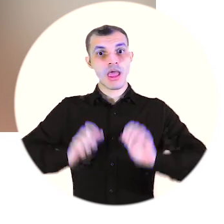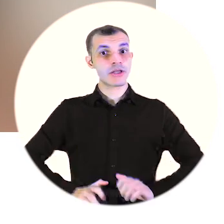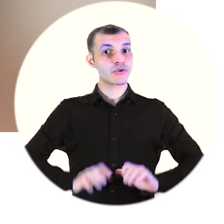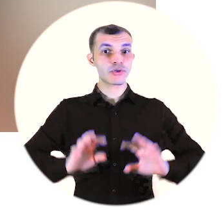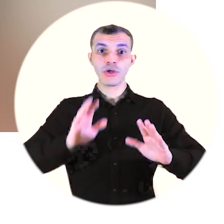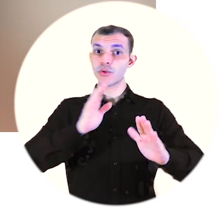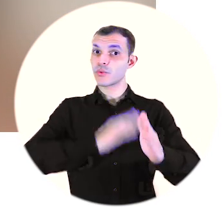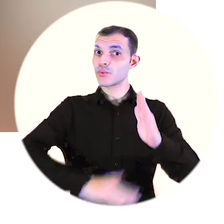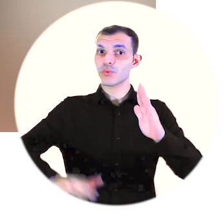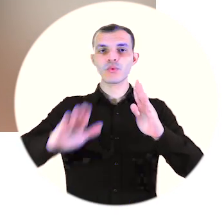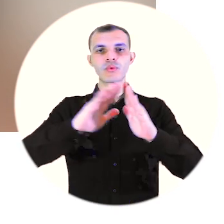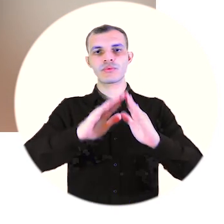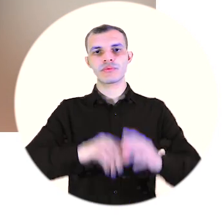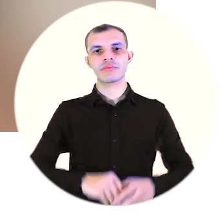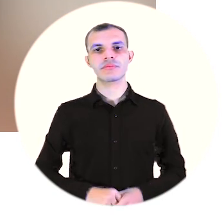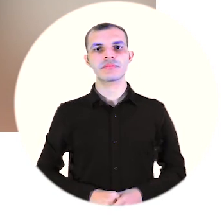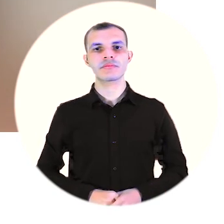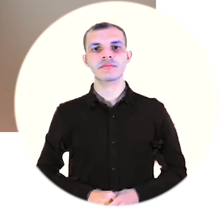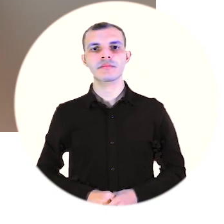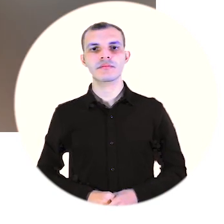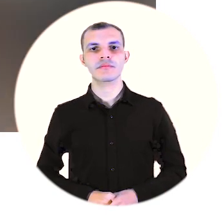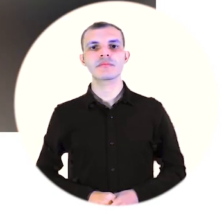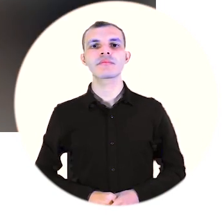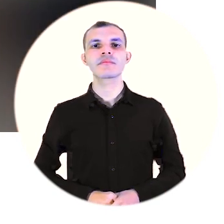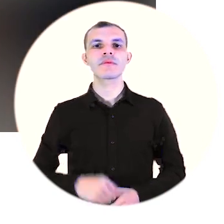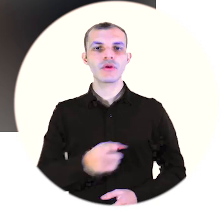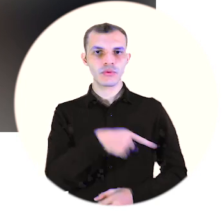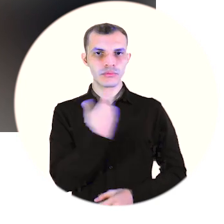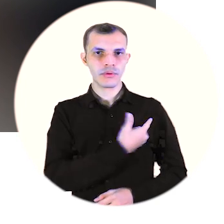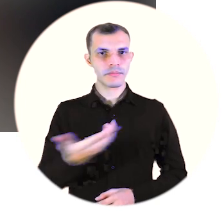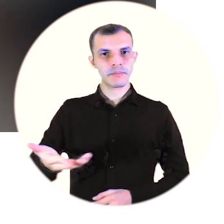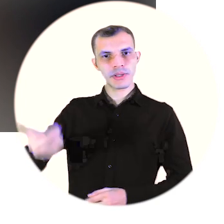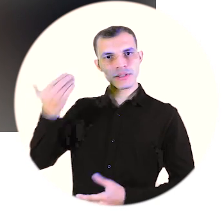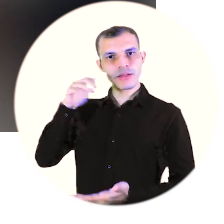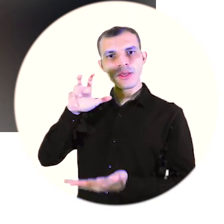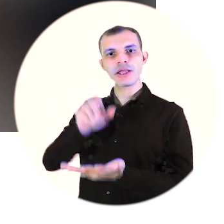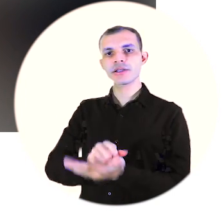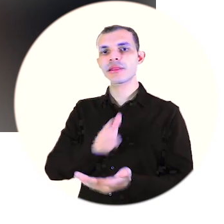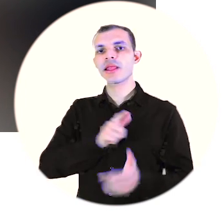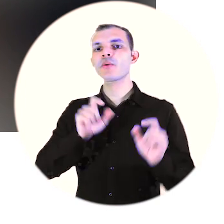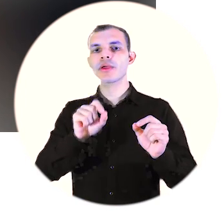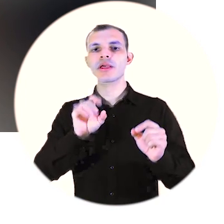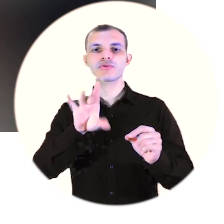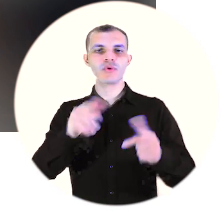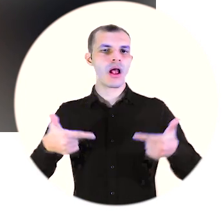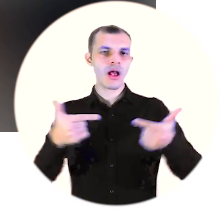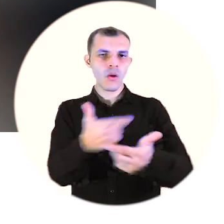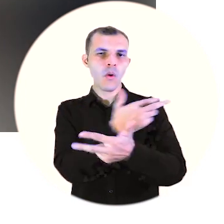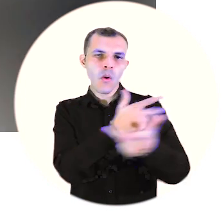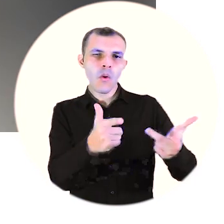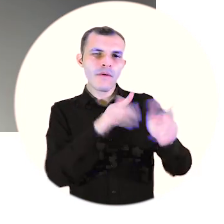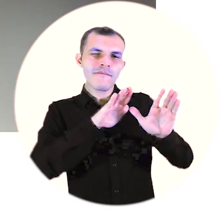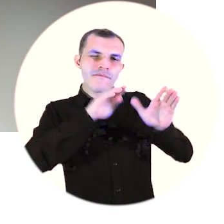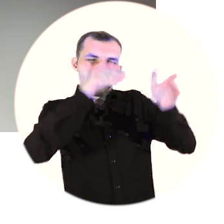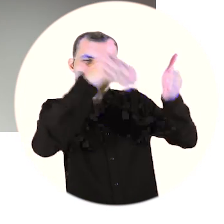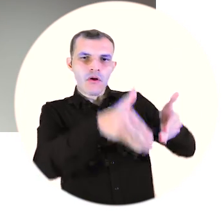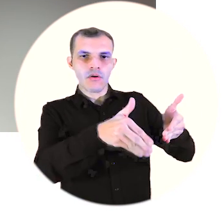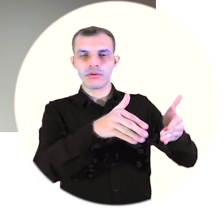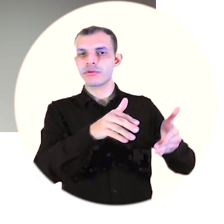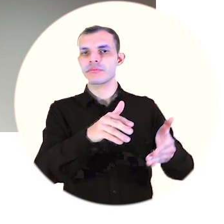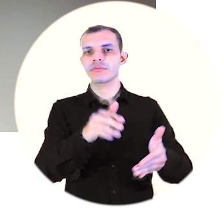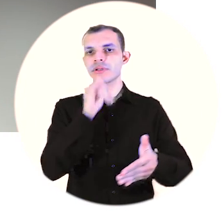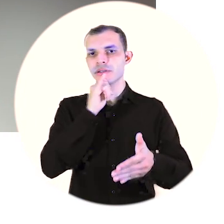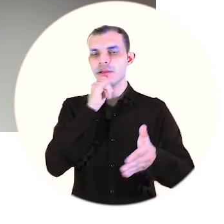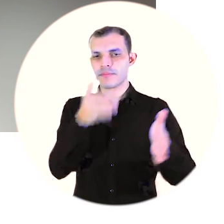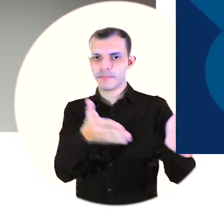ética. E assim, os registros que a gente tinha era de forma pontual, né? Uma